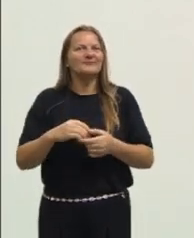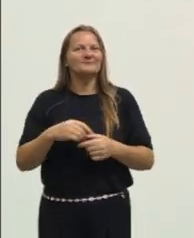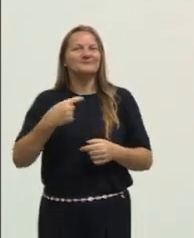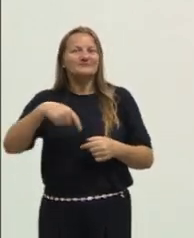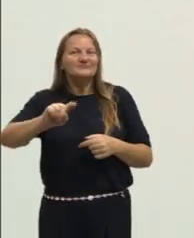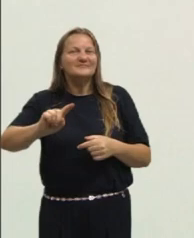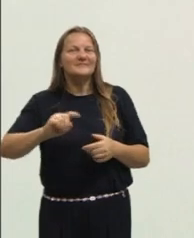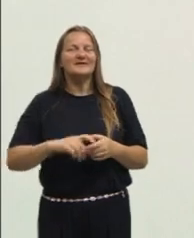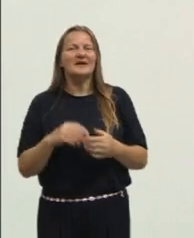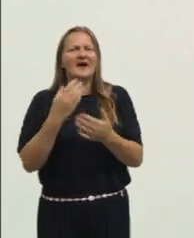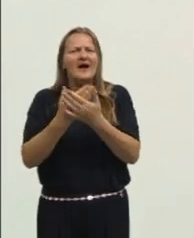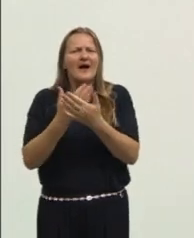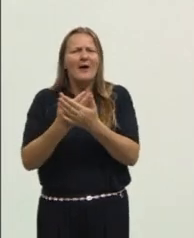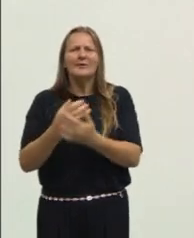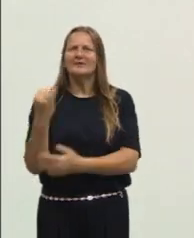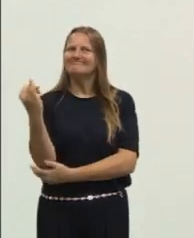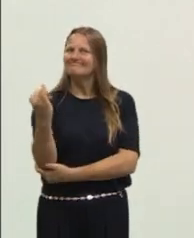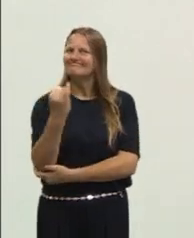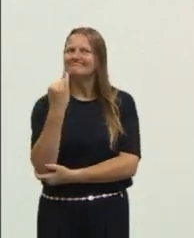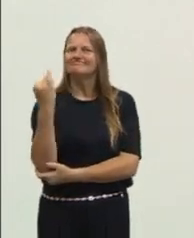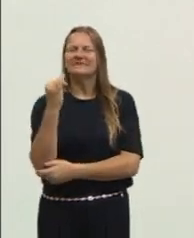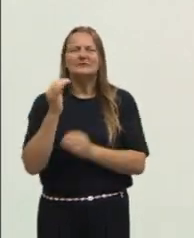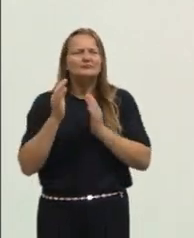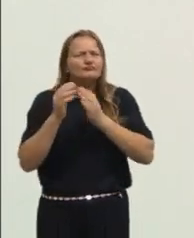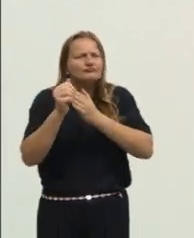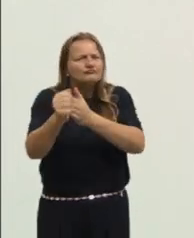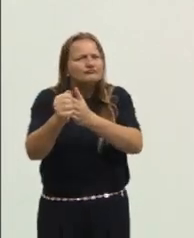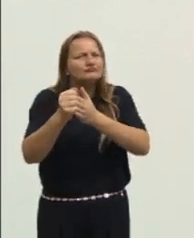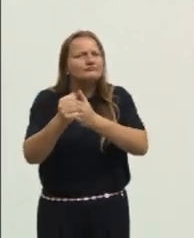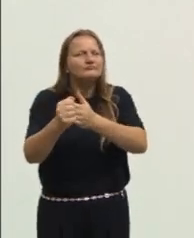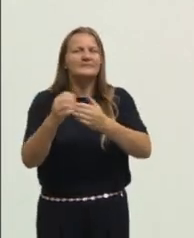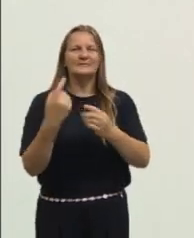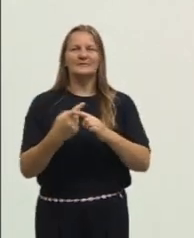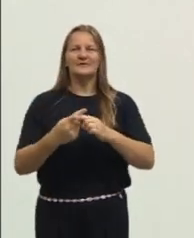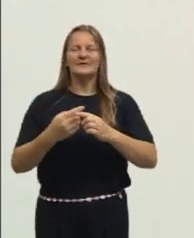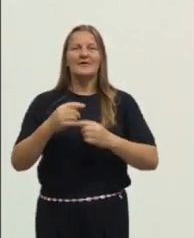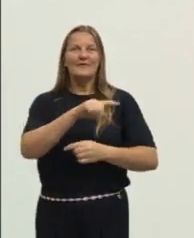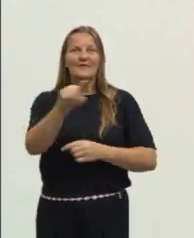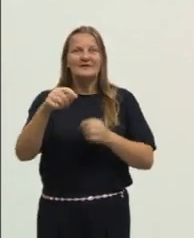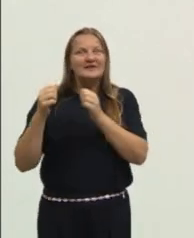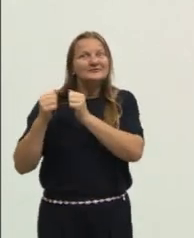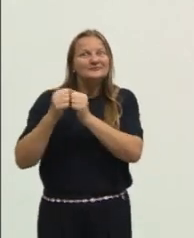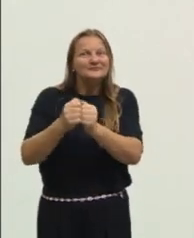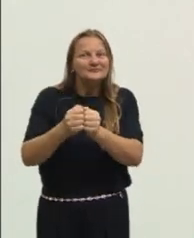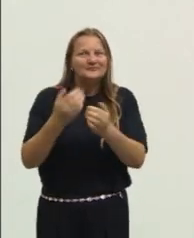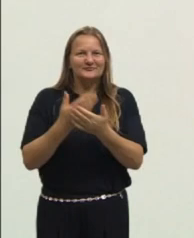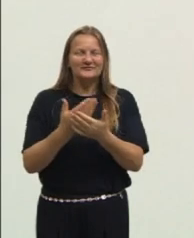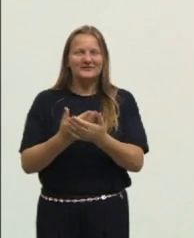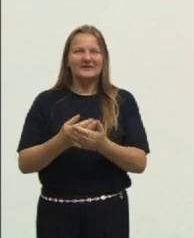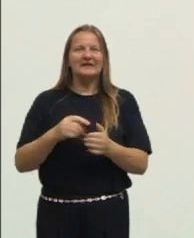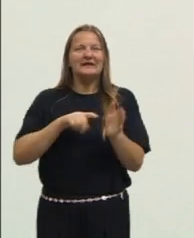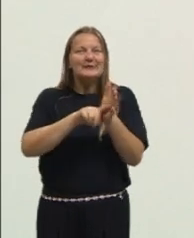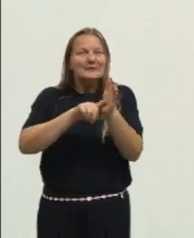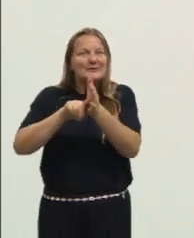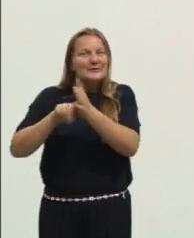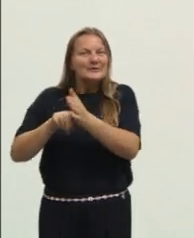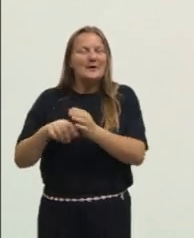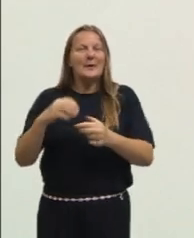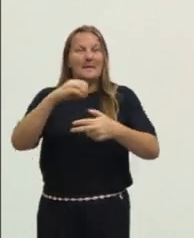que as nossas aulas foram muito bem direcionadas né vocês que nos acompanharam sabe que as questões